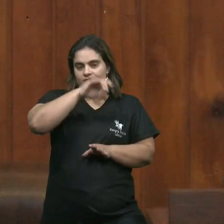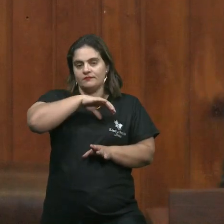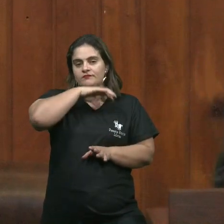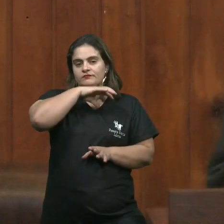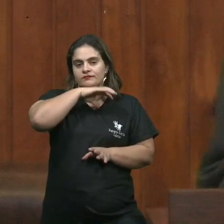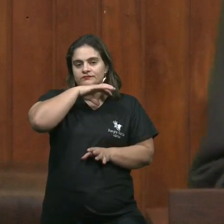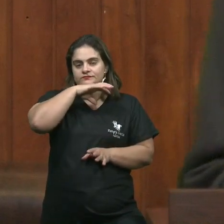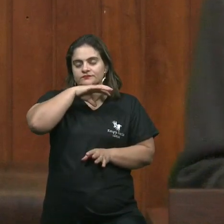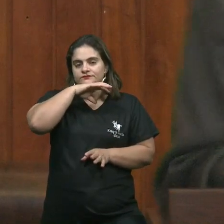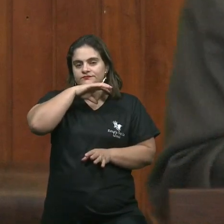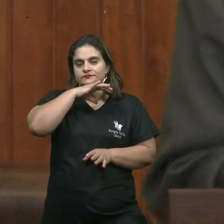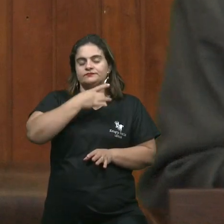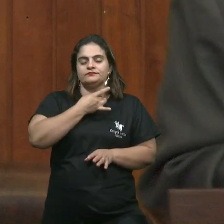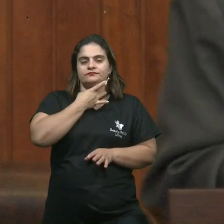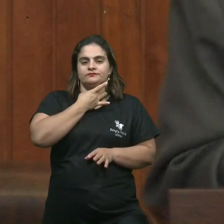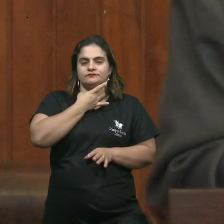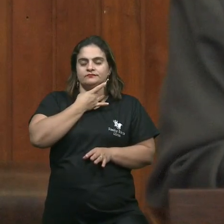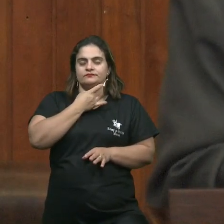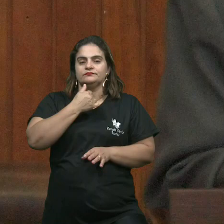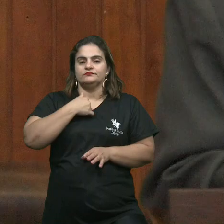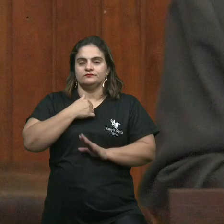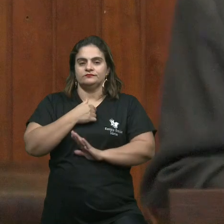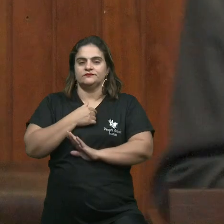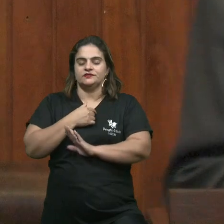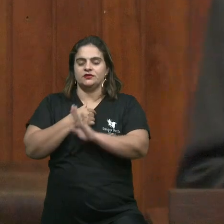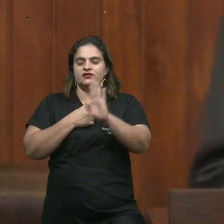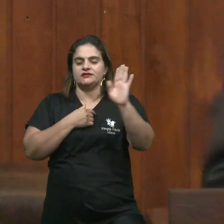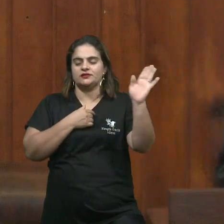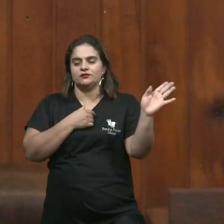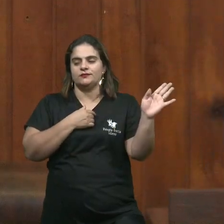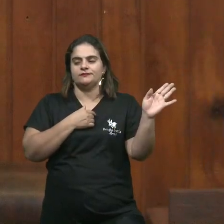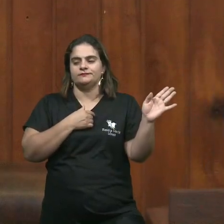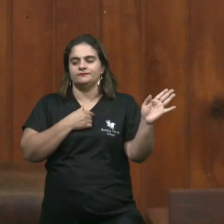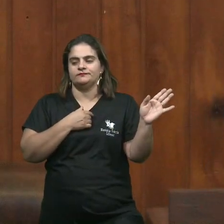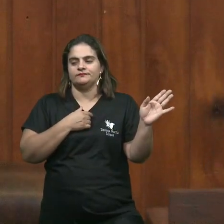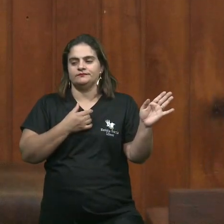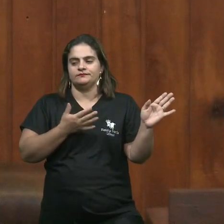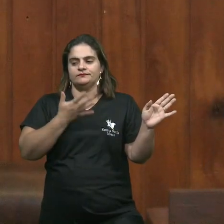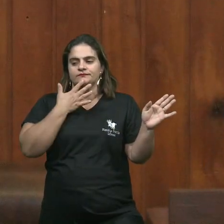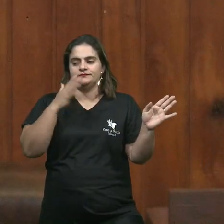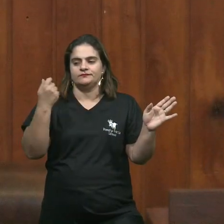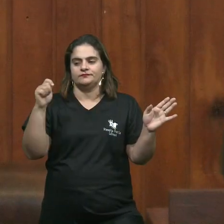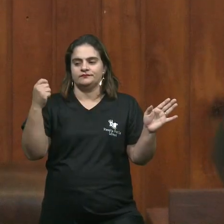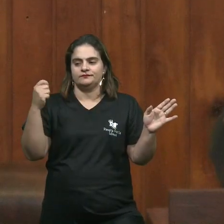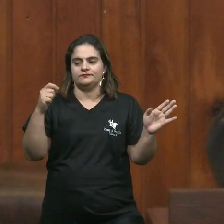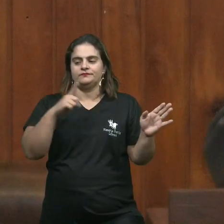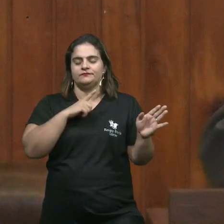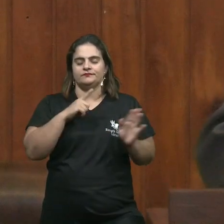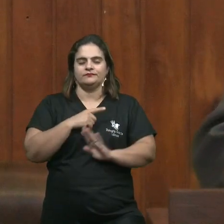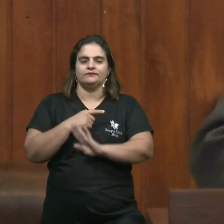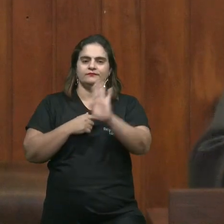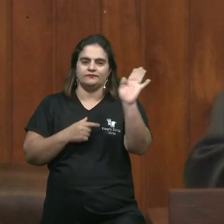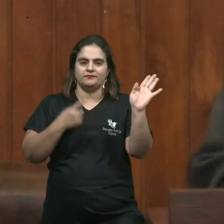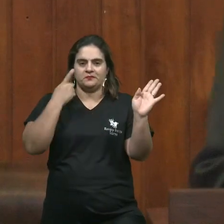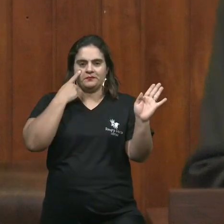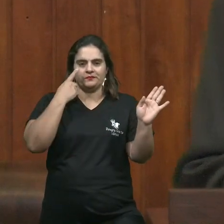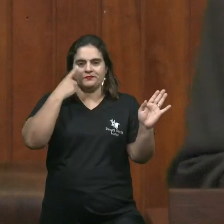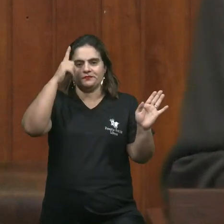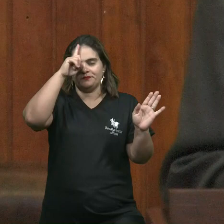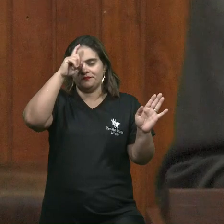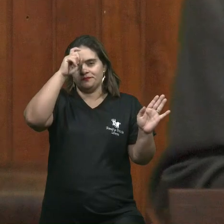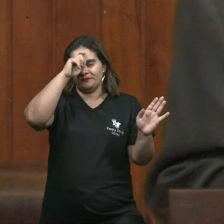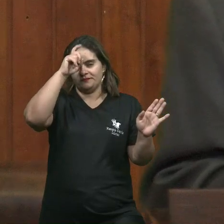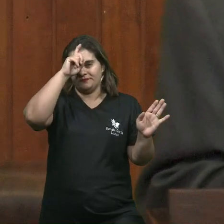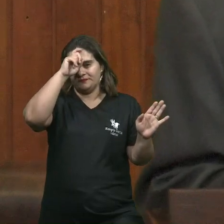Eu, inclusive, fui a Araçatuba no ano passado conhecer o modelo do hospital veterinário de lá,